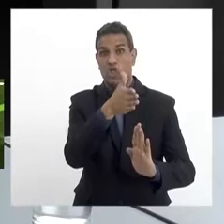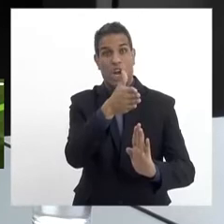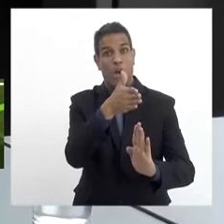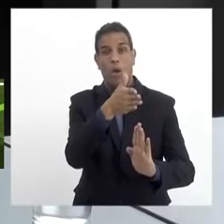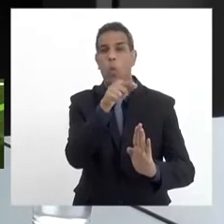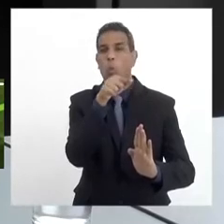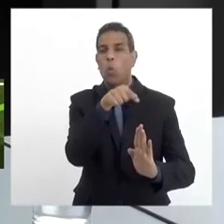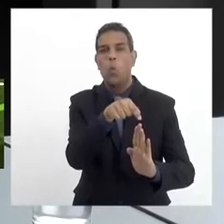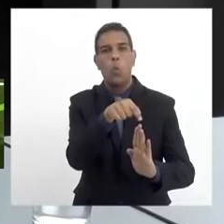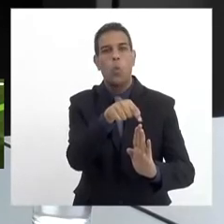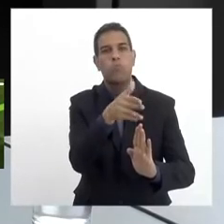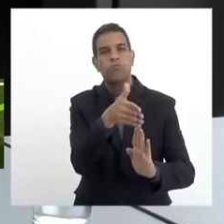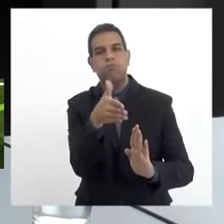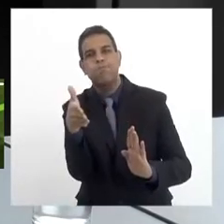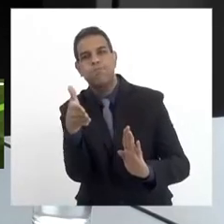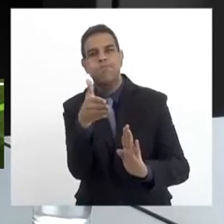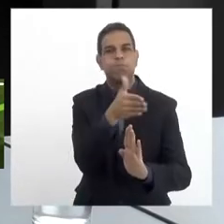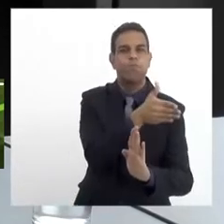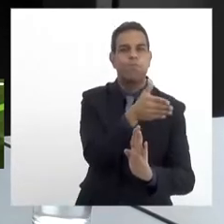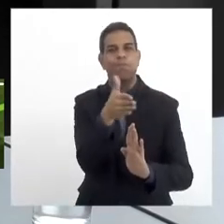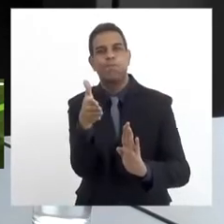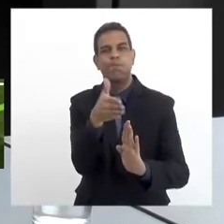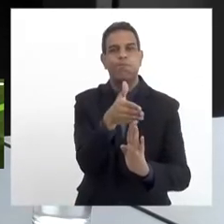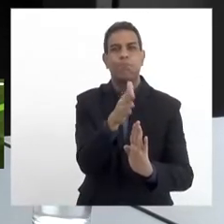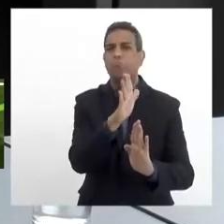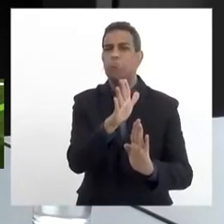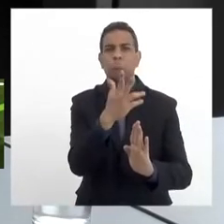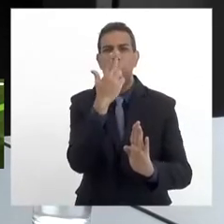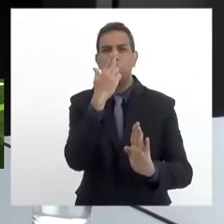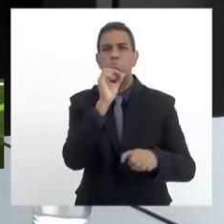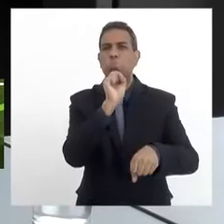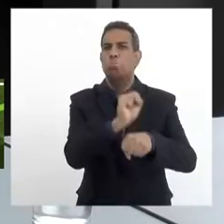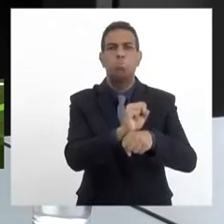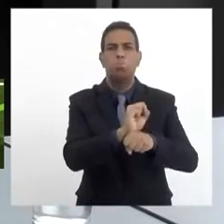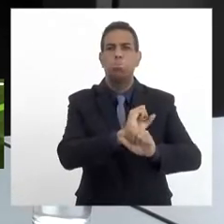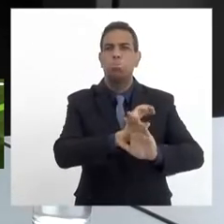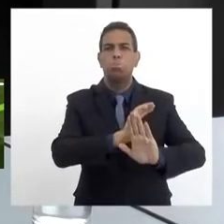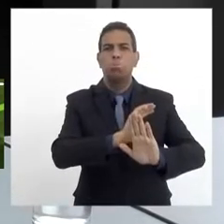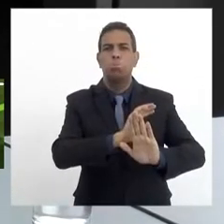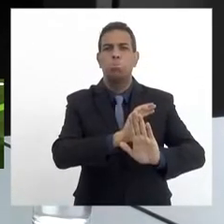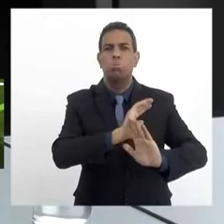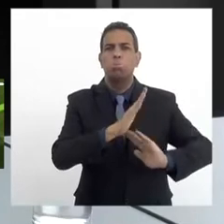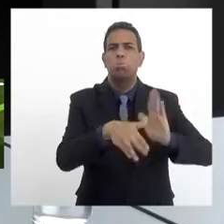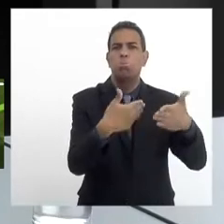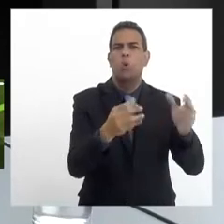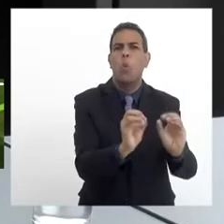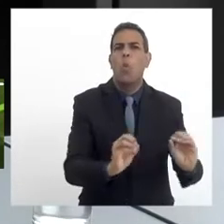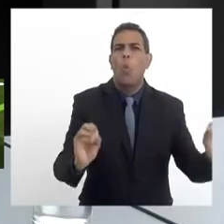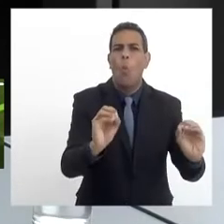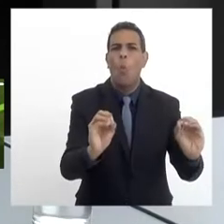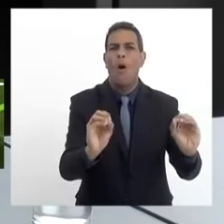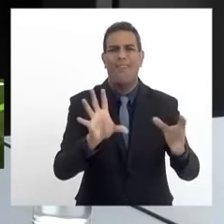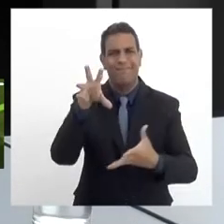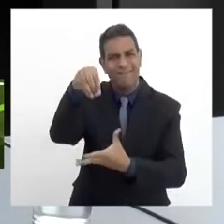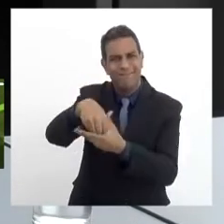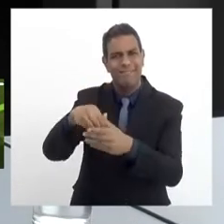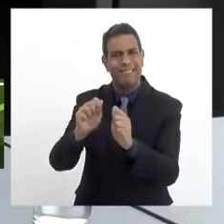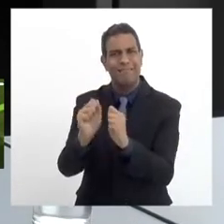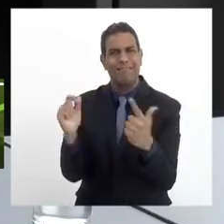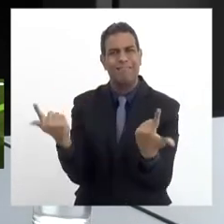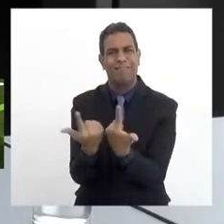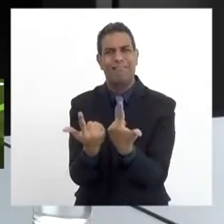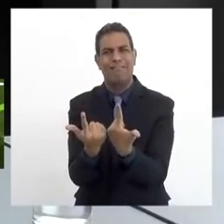Ficou num D para incansável aqui no parlamento. Ninguém, na verdade...